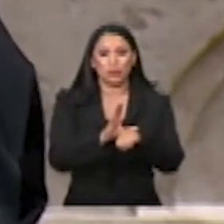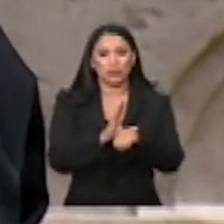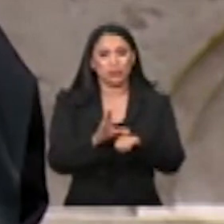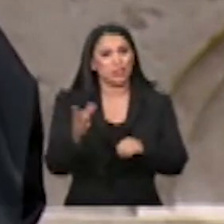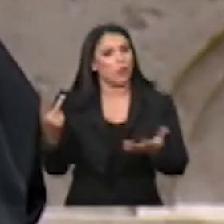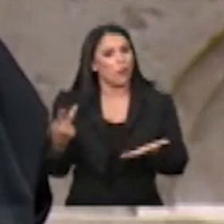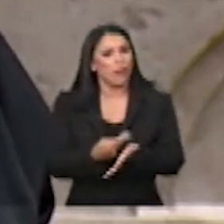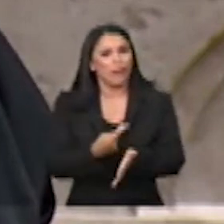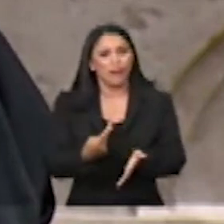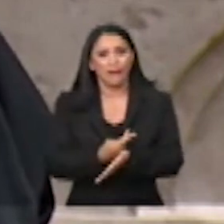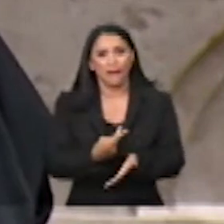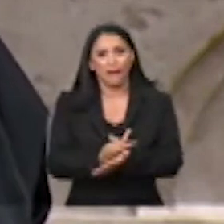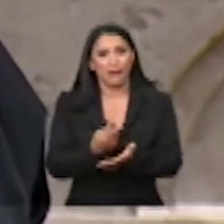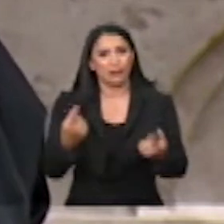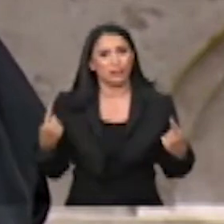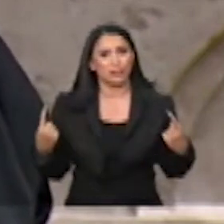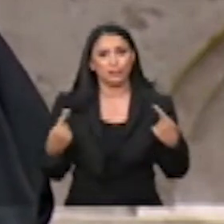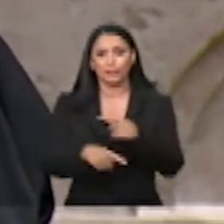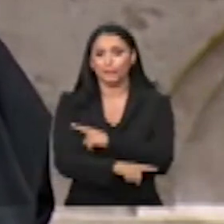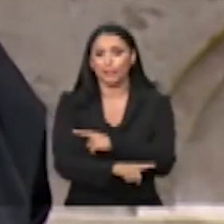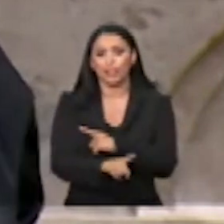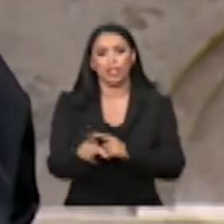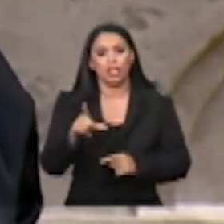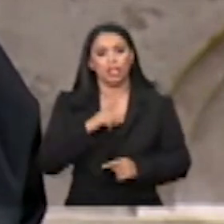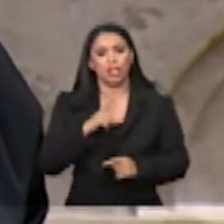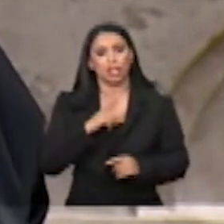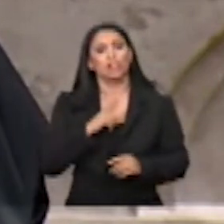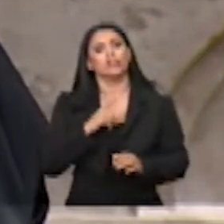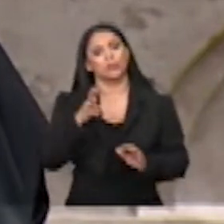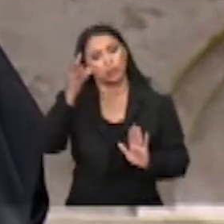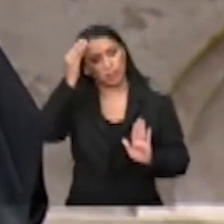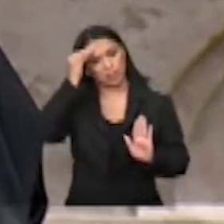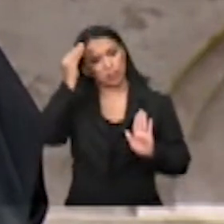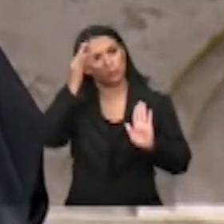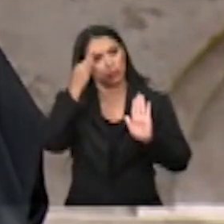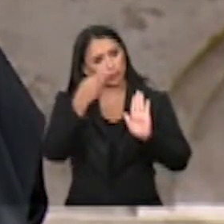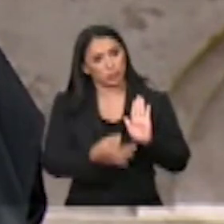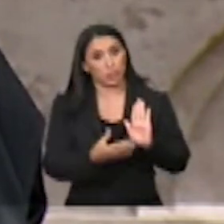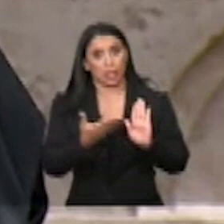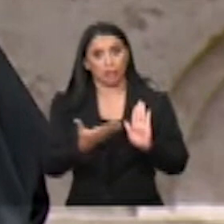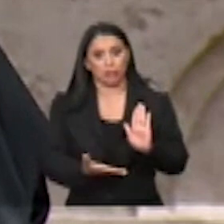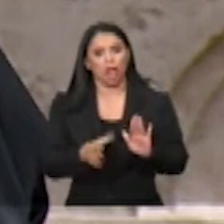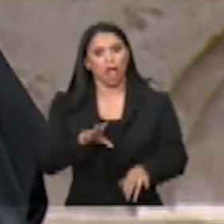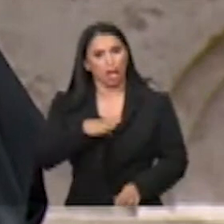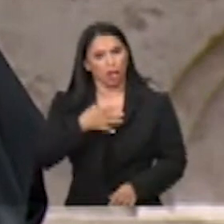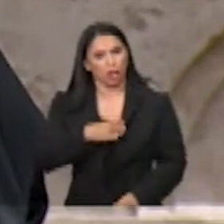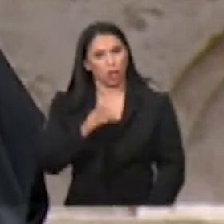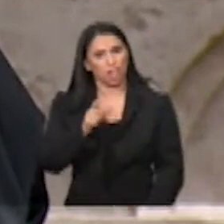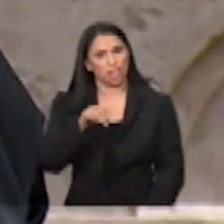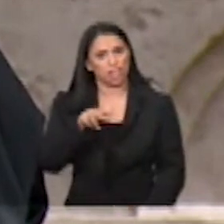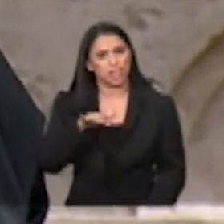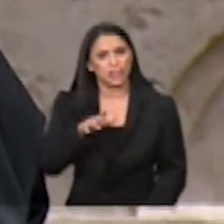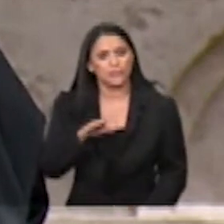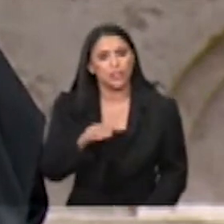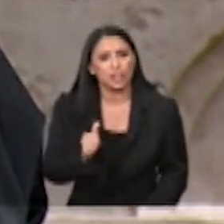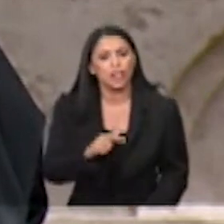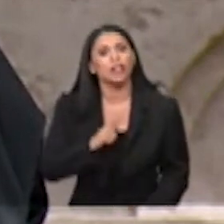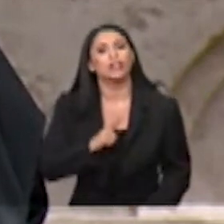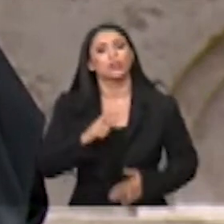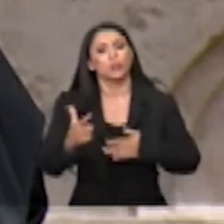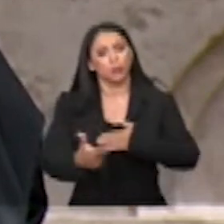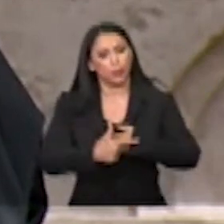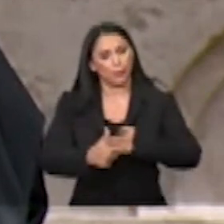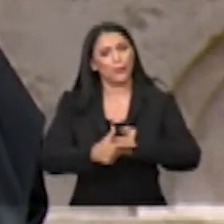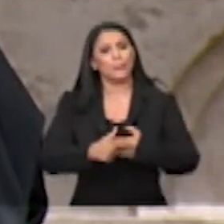modo contrário ao seu espírito e à sua letra. A coragem cívica dos que exercem funções constitucionais